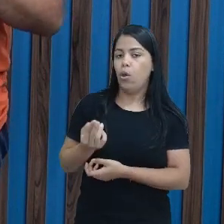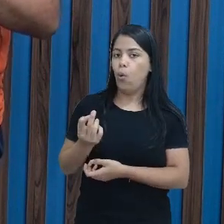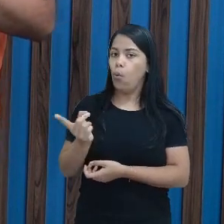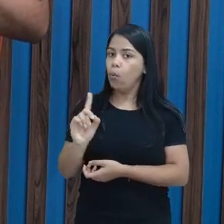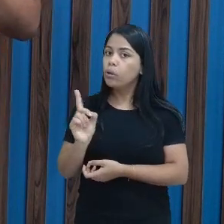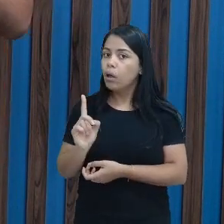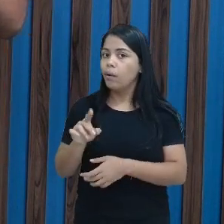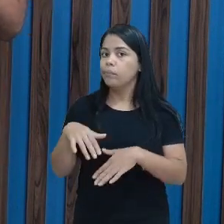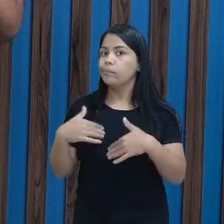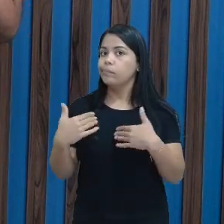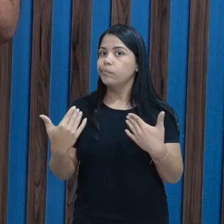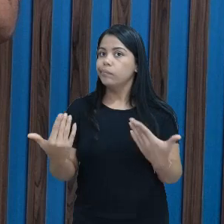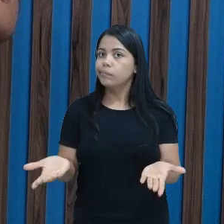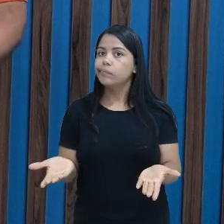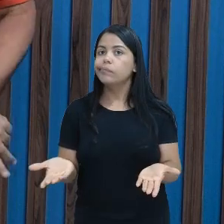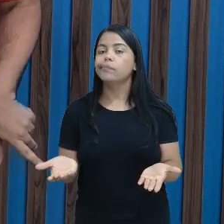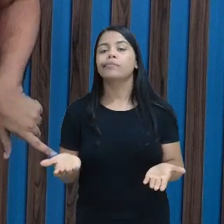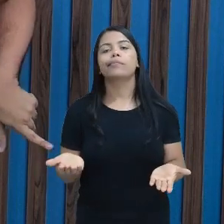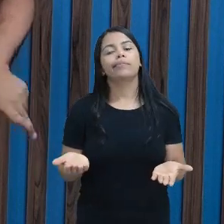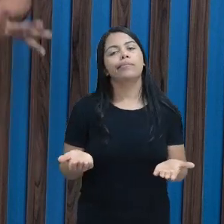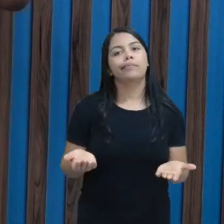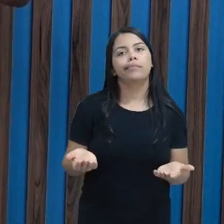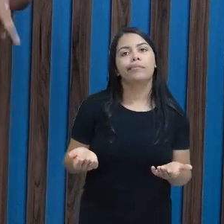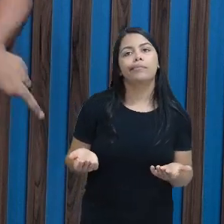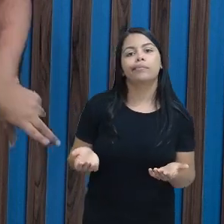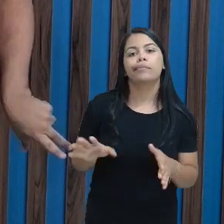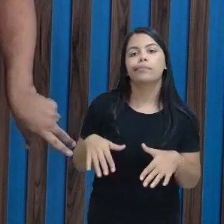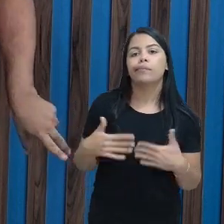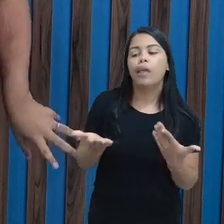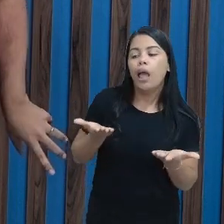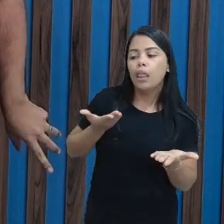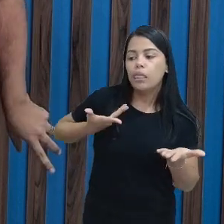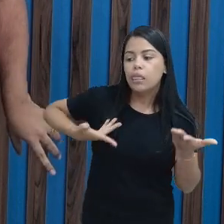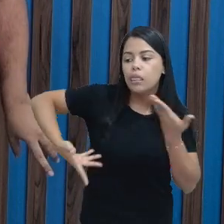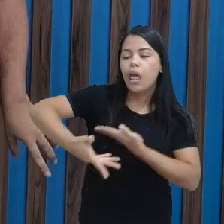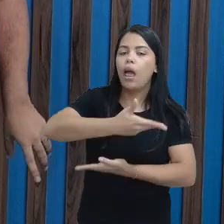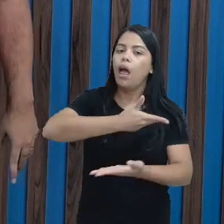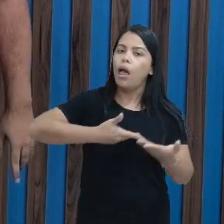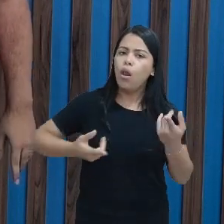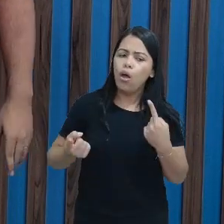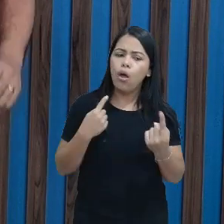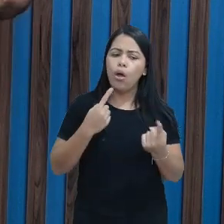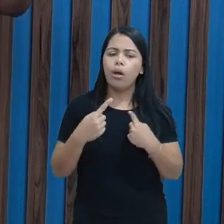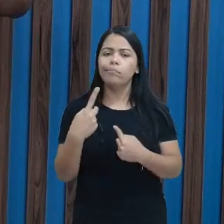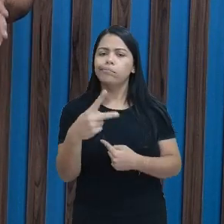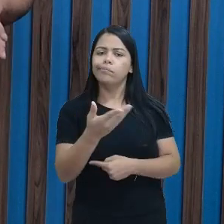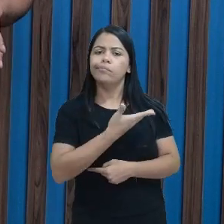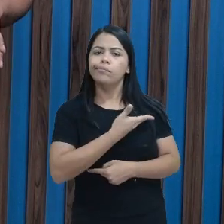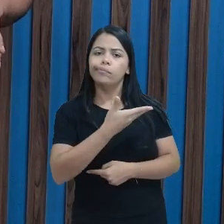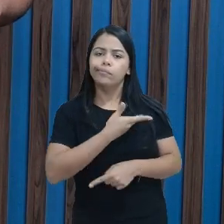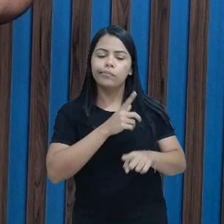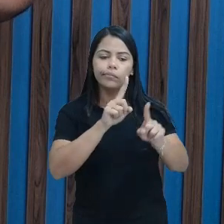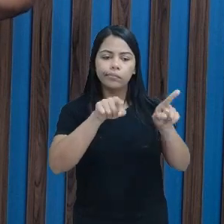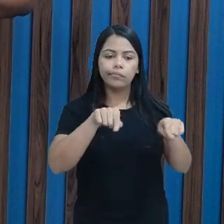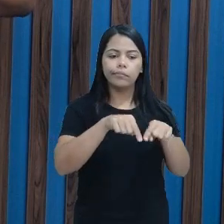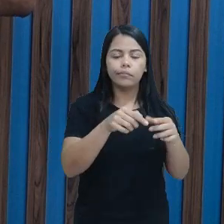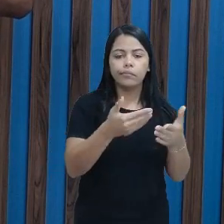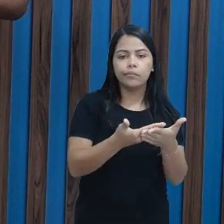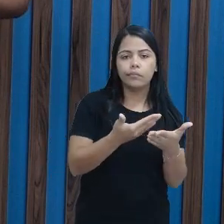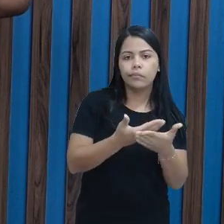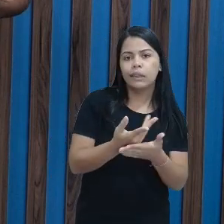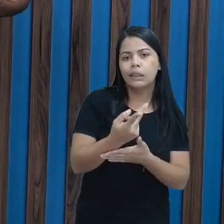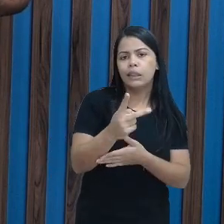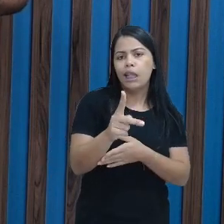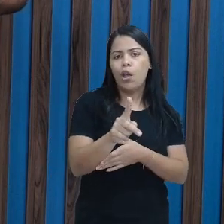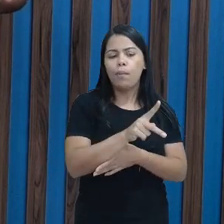com a citação. Então, dentro disso tudo, vai aí dialogando com seus coleguinhas de classe, com os seus professores. A